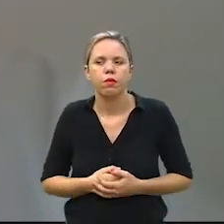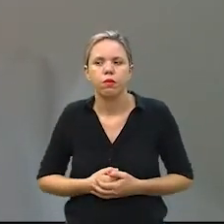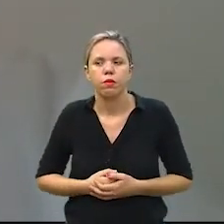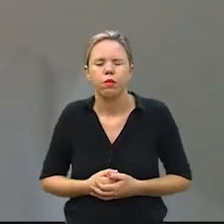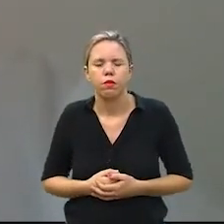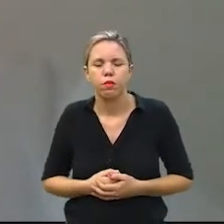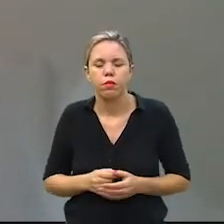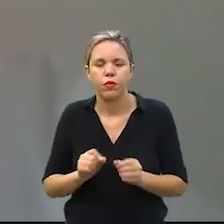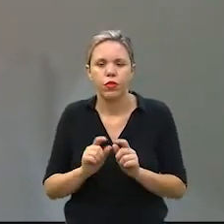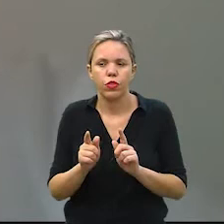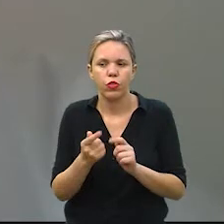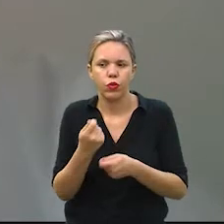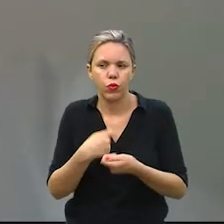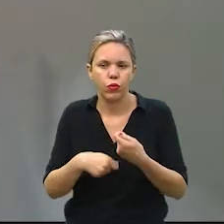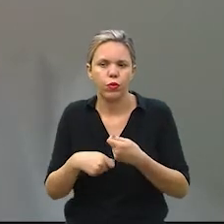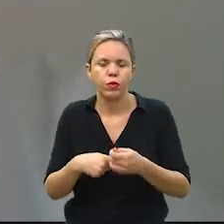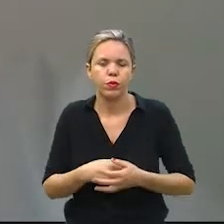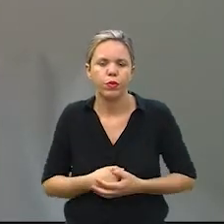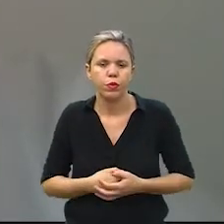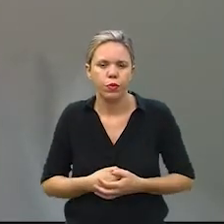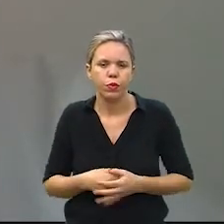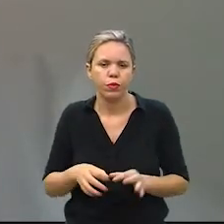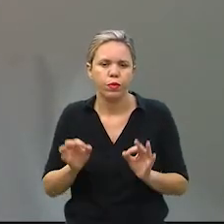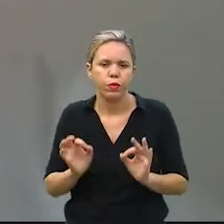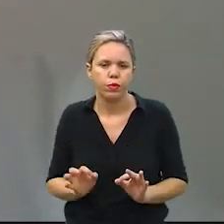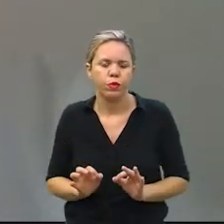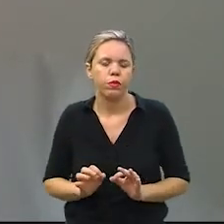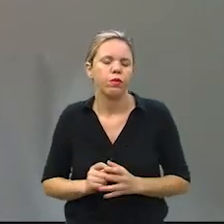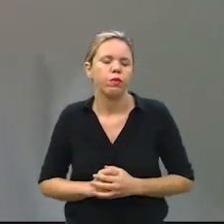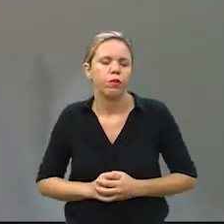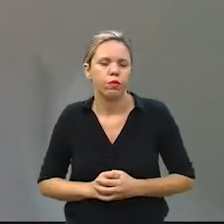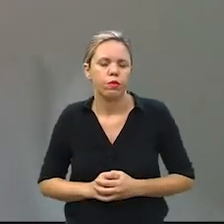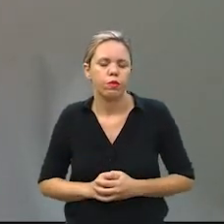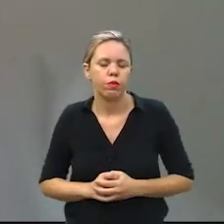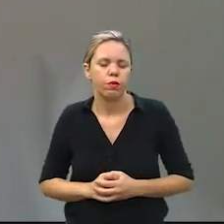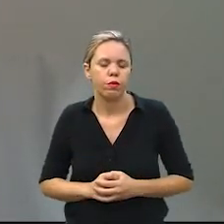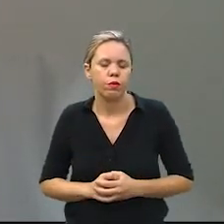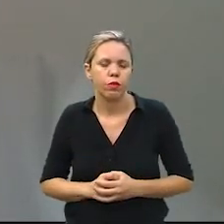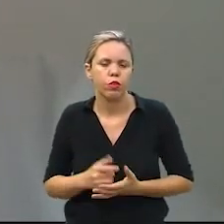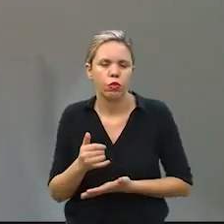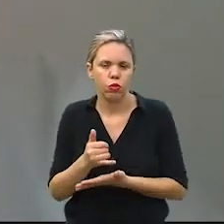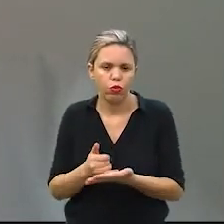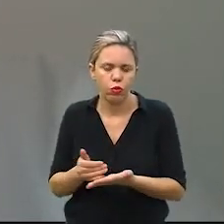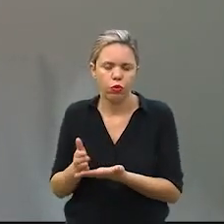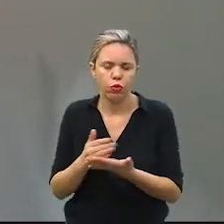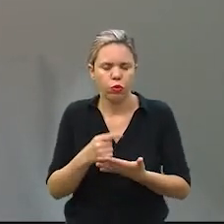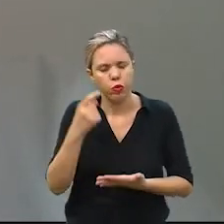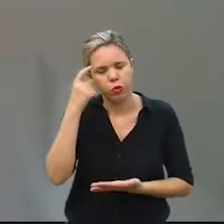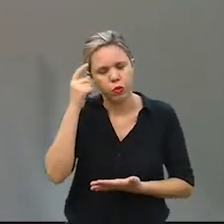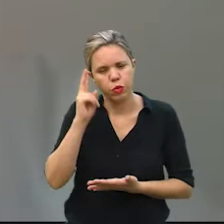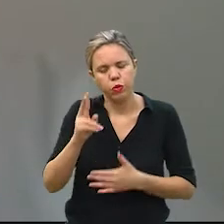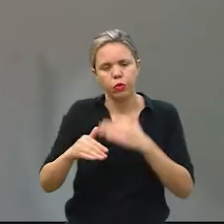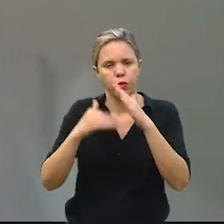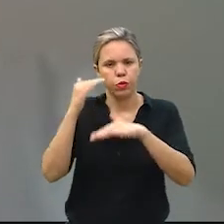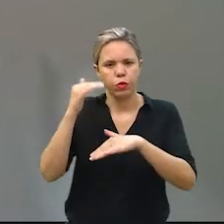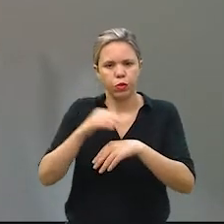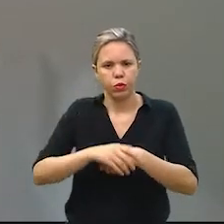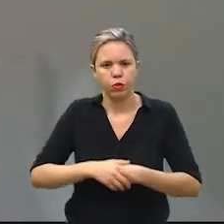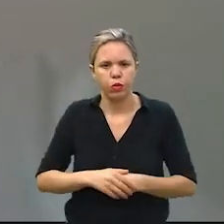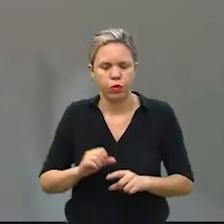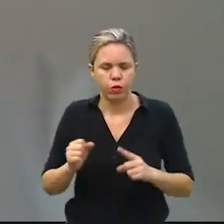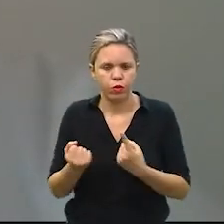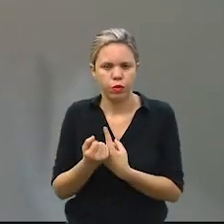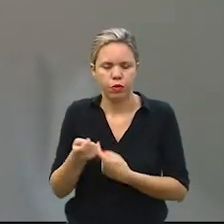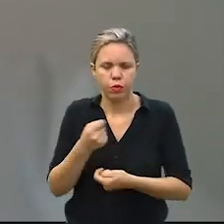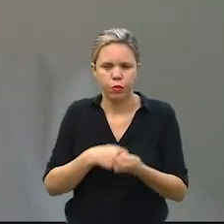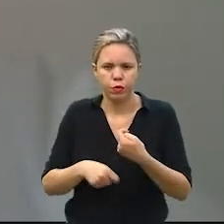e fazer a gestão correta dos nossos impostos, sempre pensando no desenvolvimento social